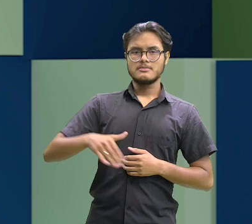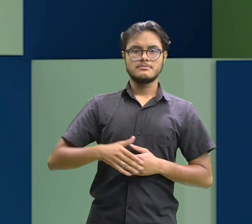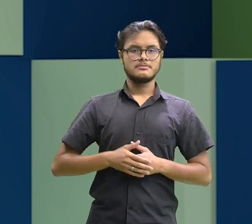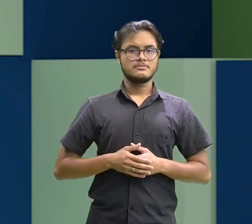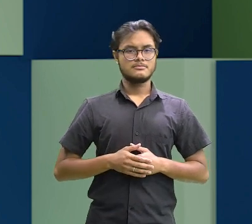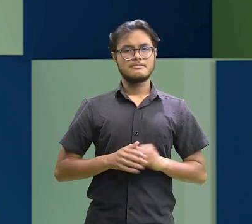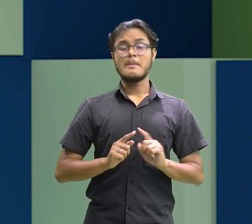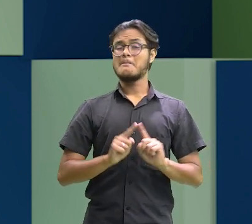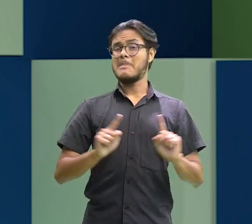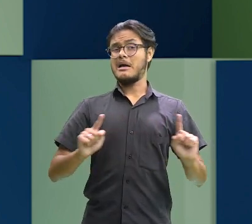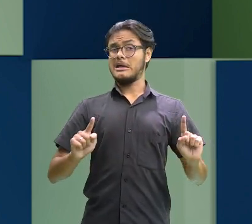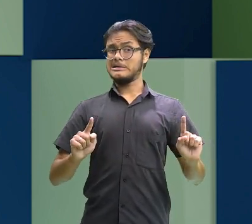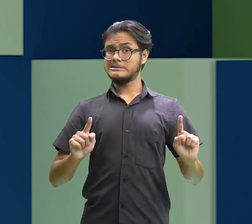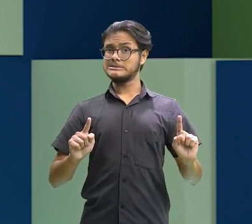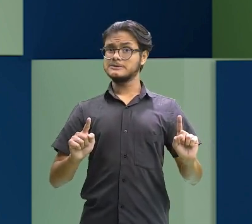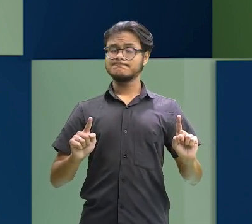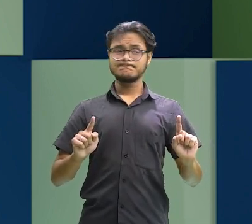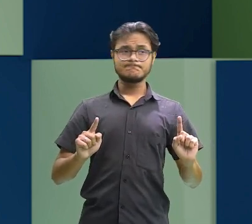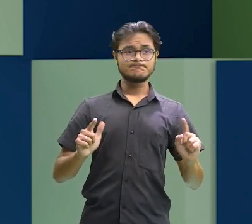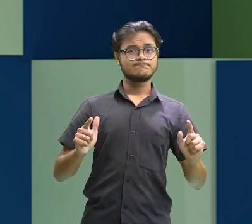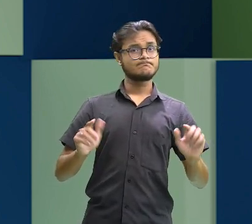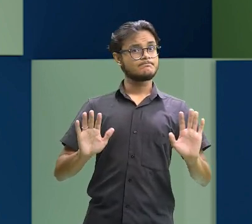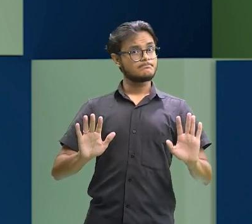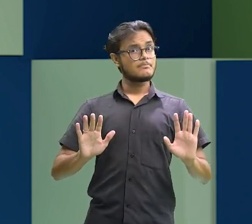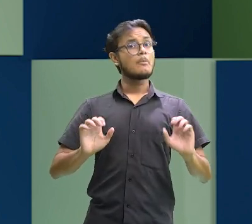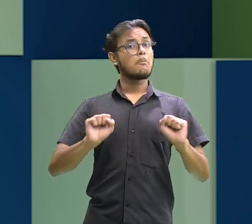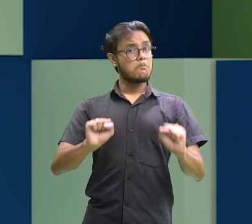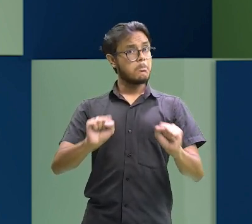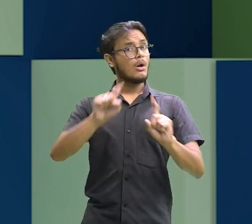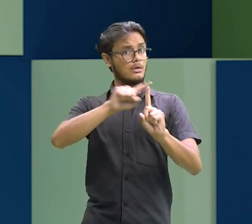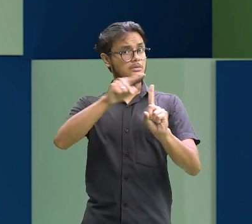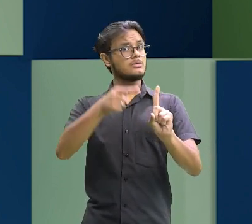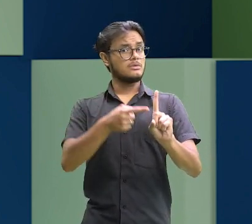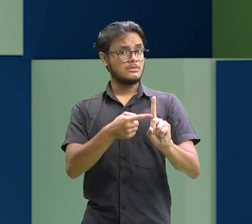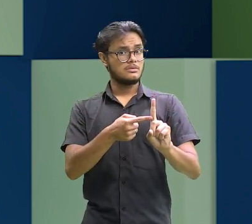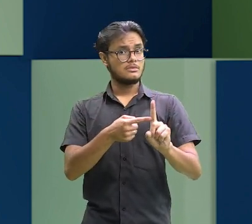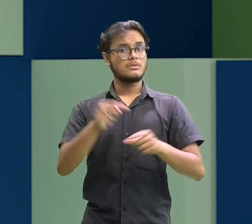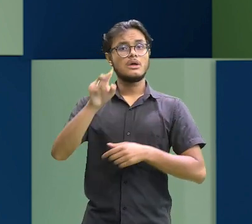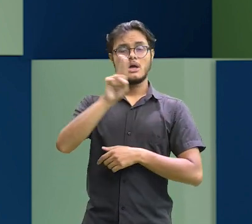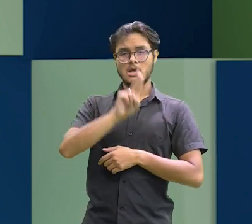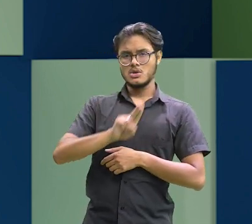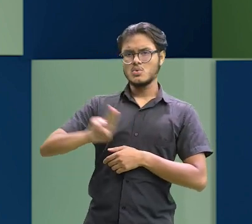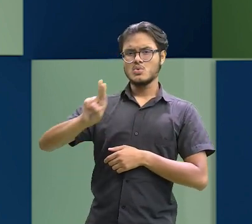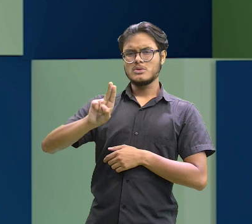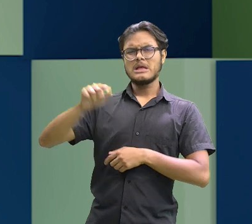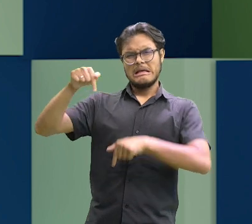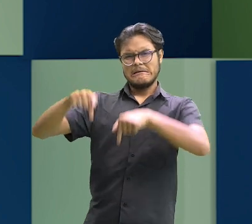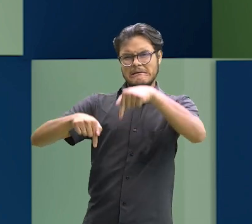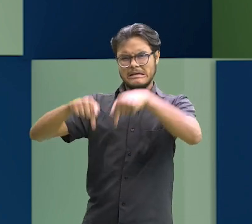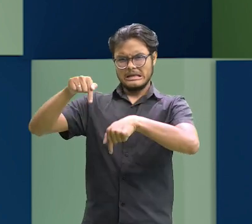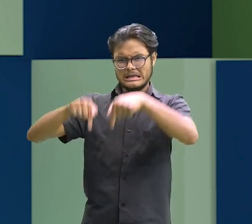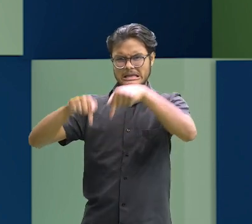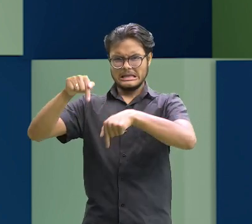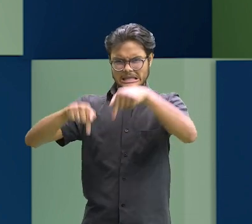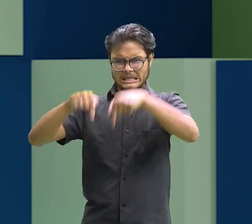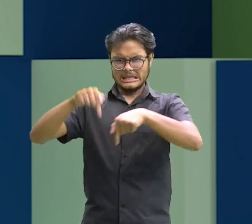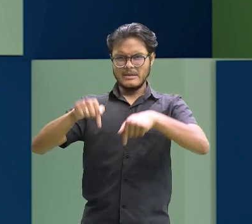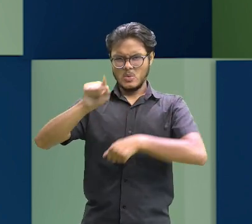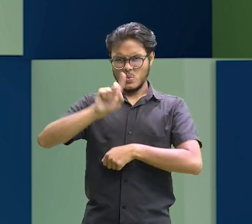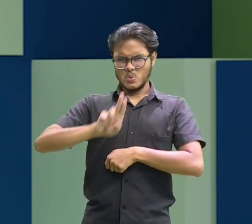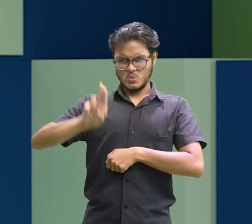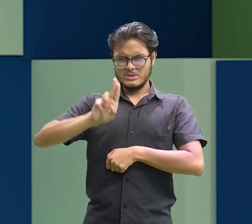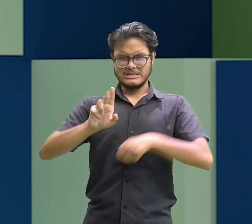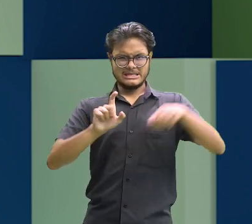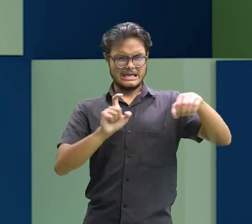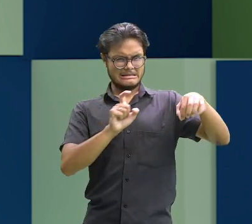de eficácia. Por isso, a recomendação do uso combinado com espermicida, que é uma substância química extremamente